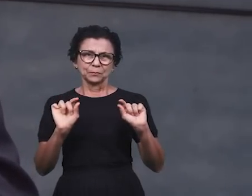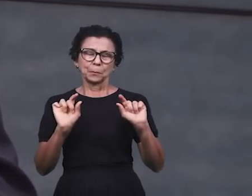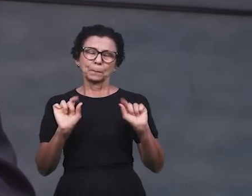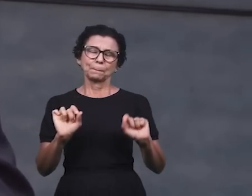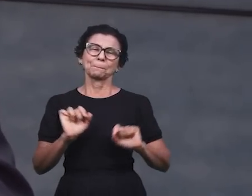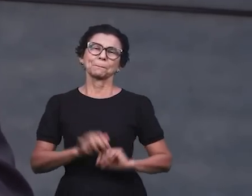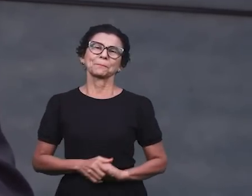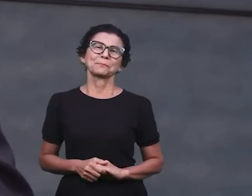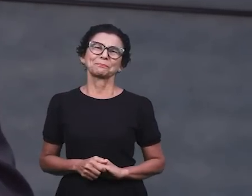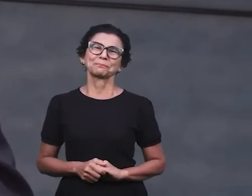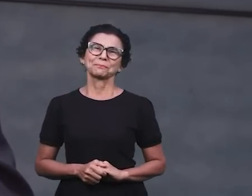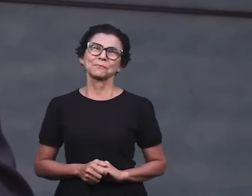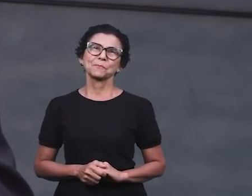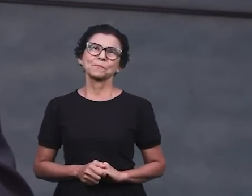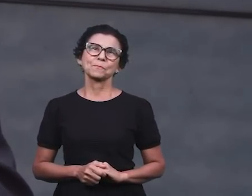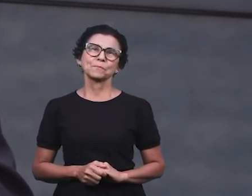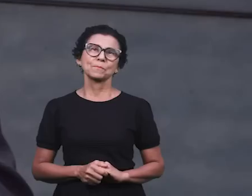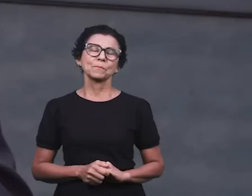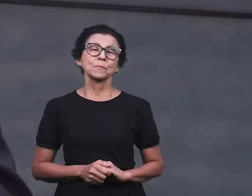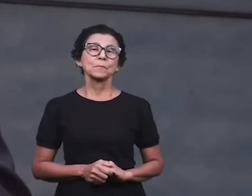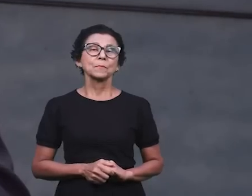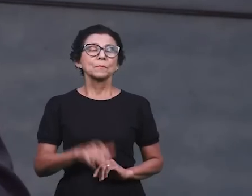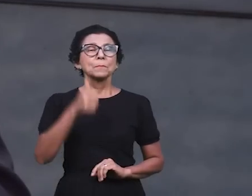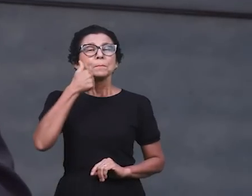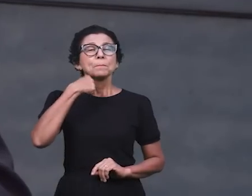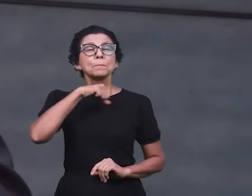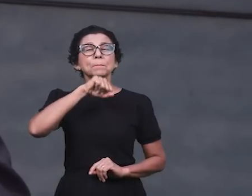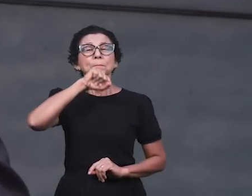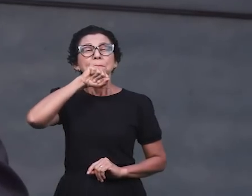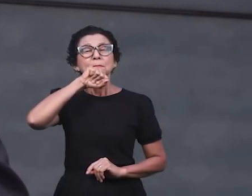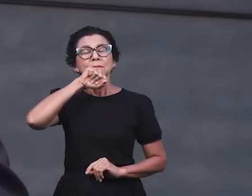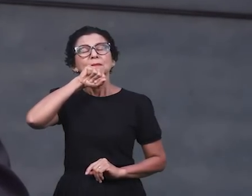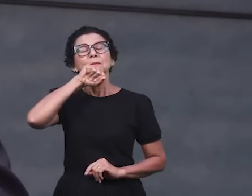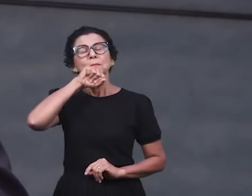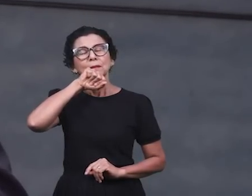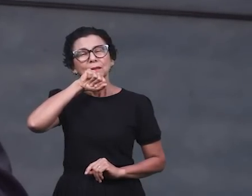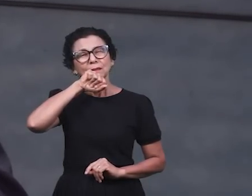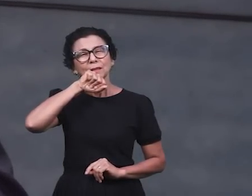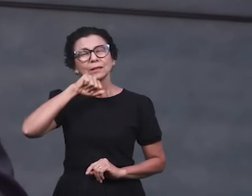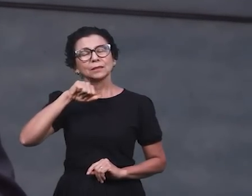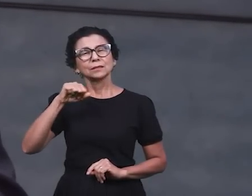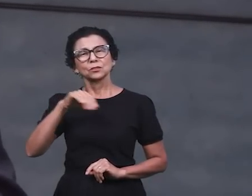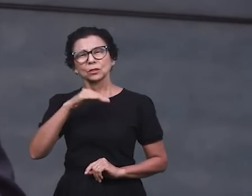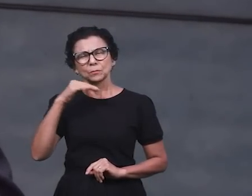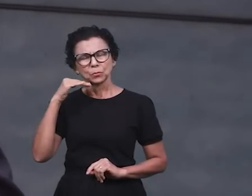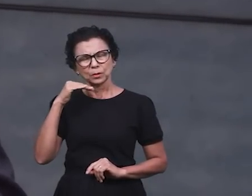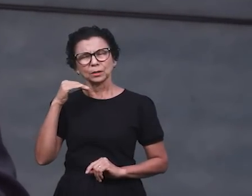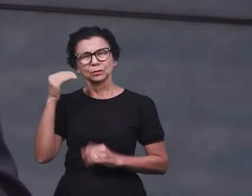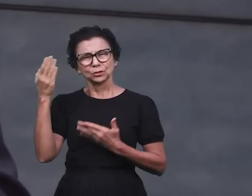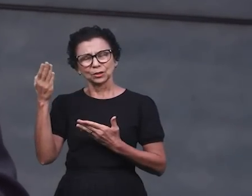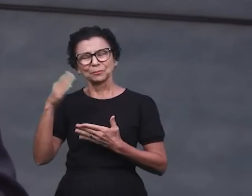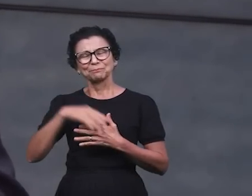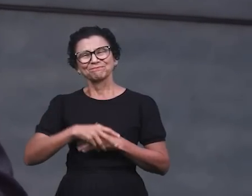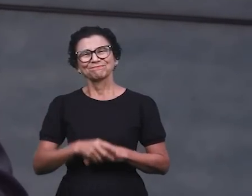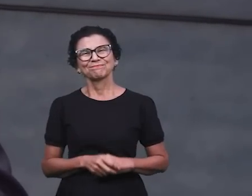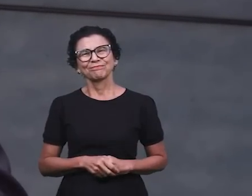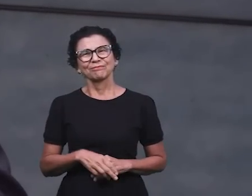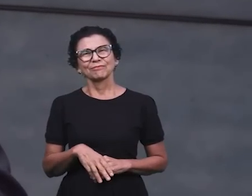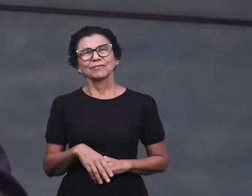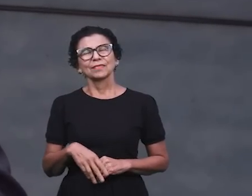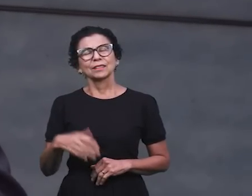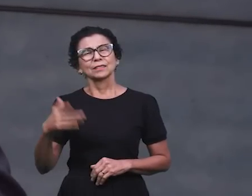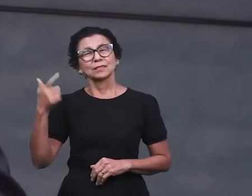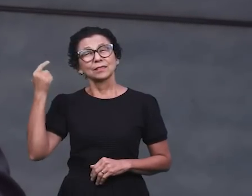uma frase que a minha mãe, né, já partiu para o Senhor, mas a minha mãe falava